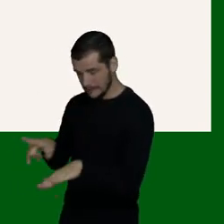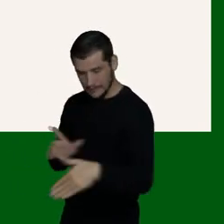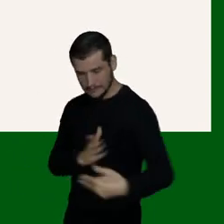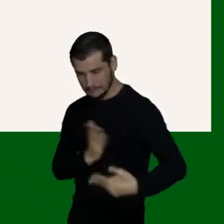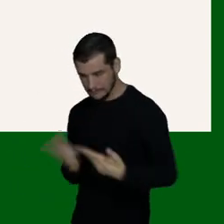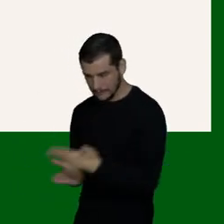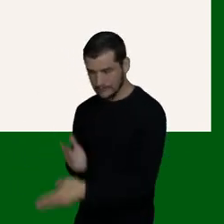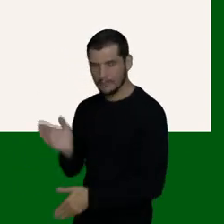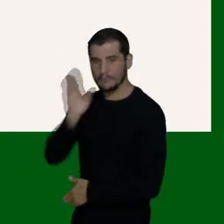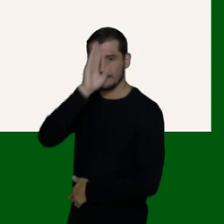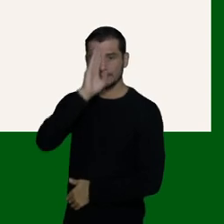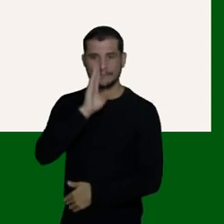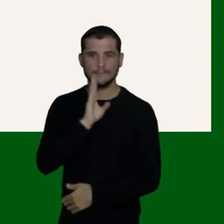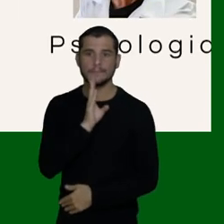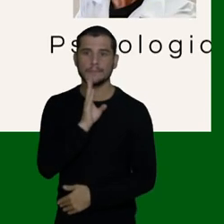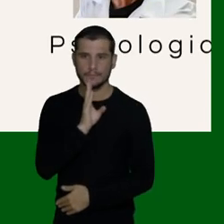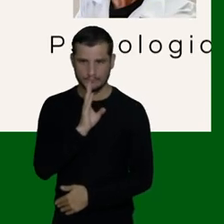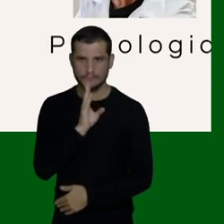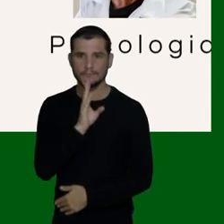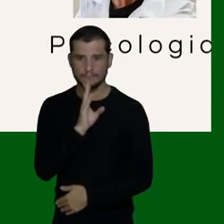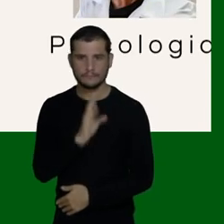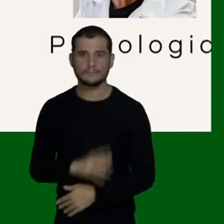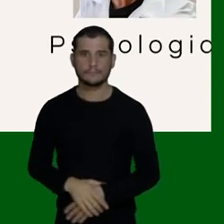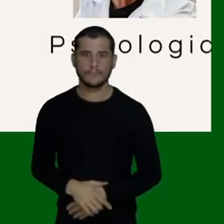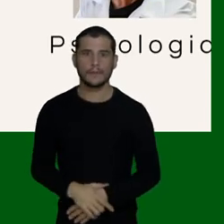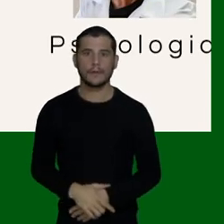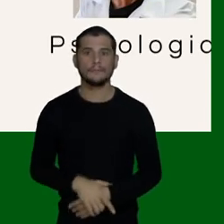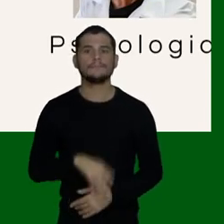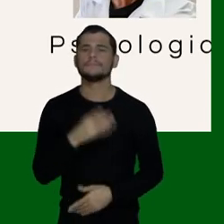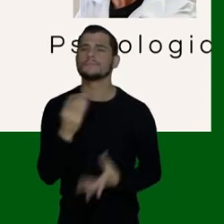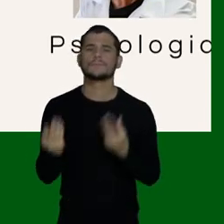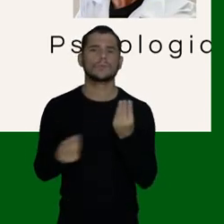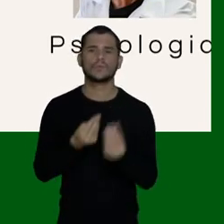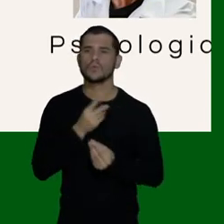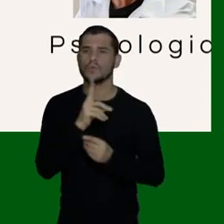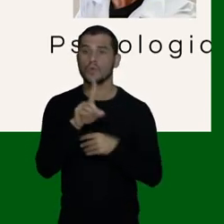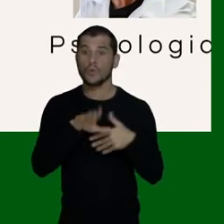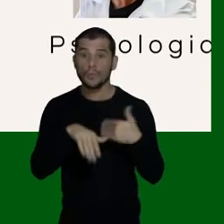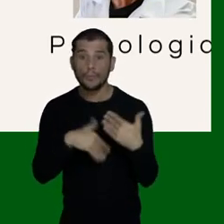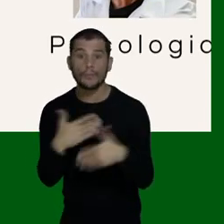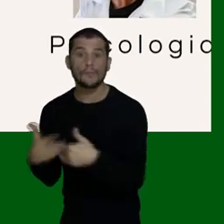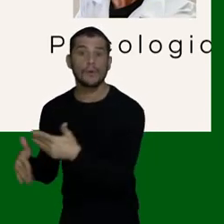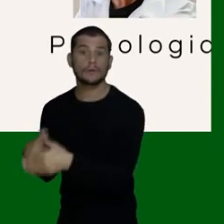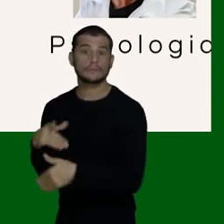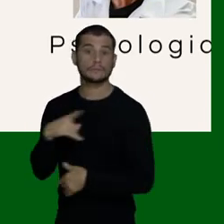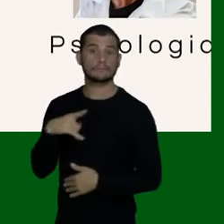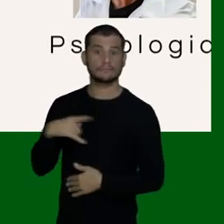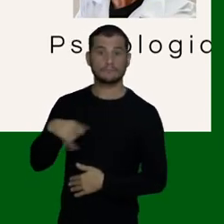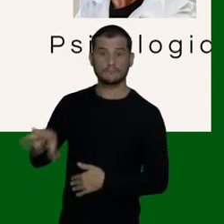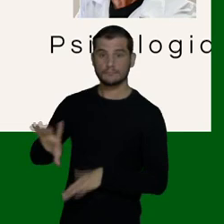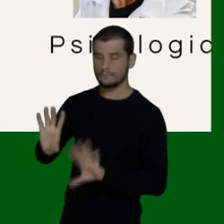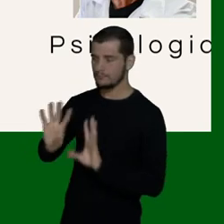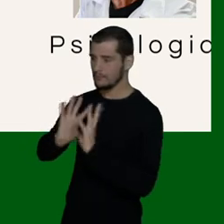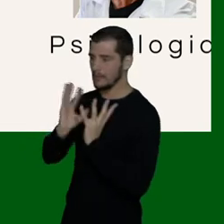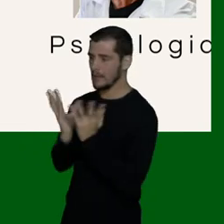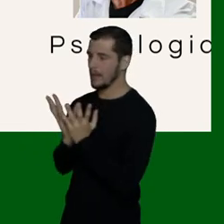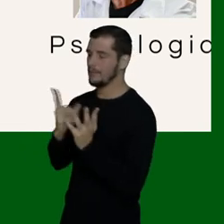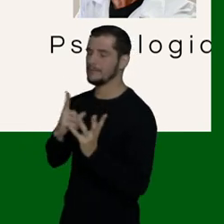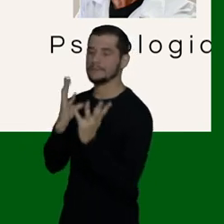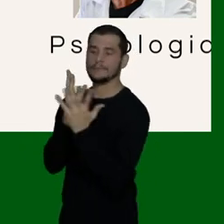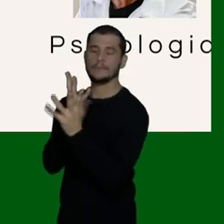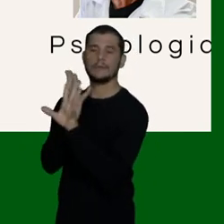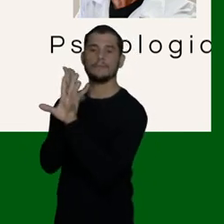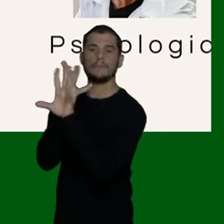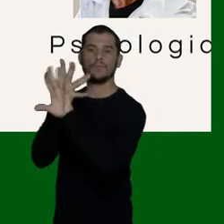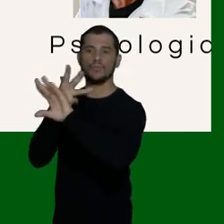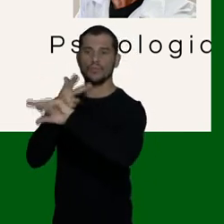gratuitamente vocês agora vão acompanhar todo o processo então nós somos uma equipe multidisciplinar que